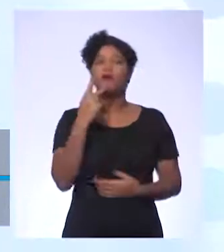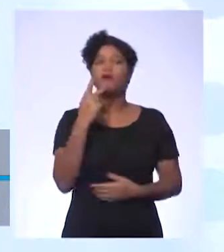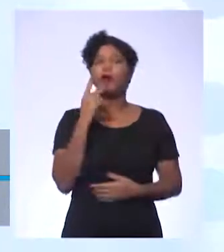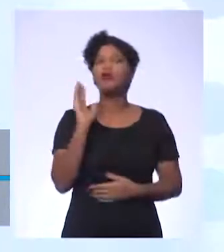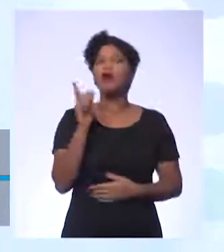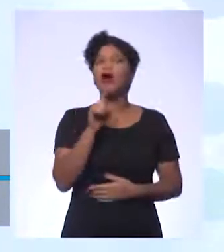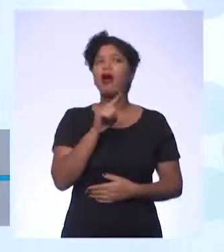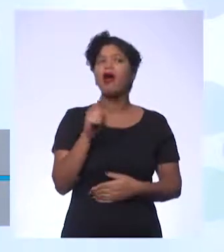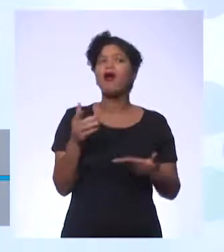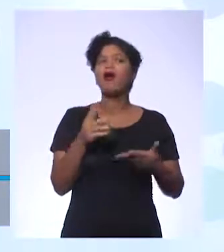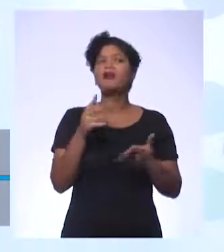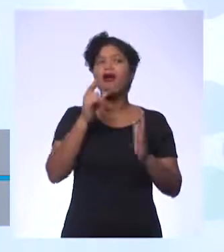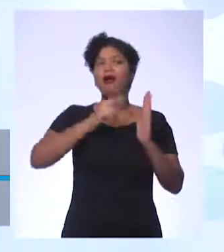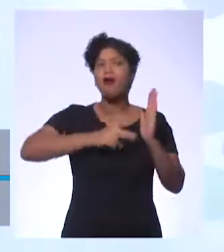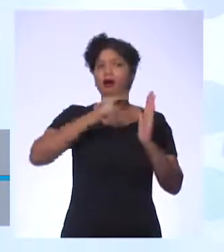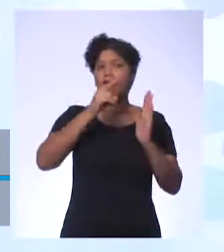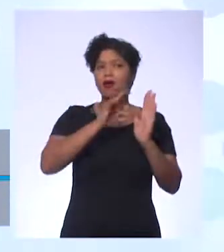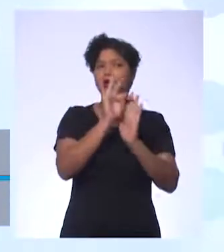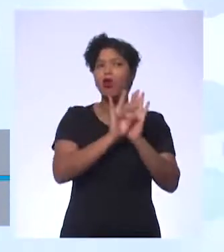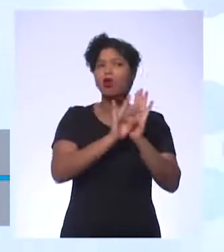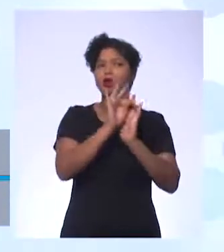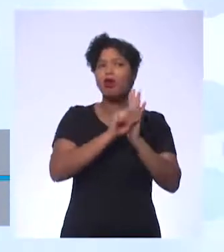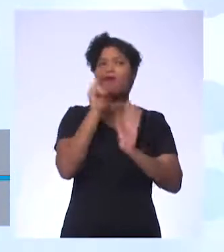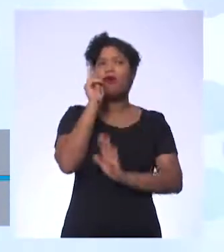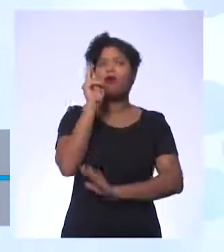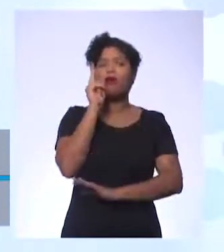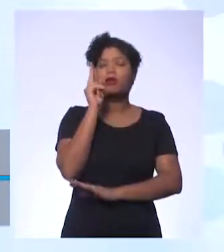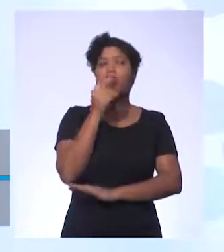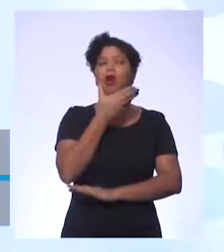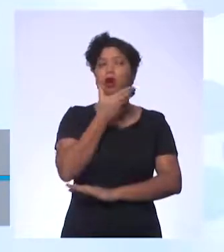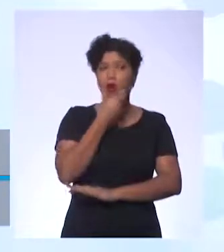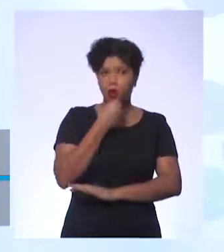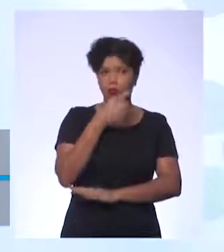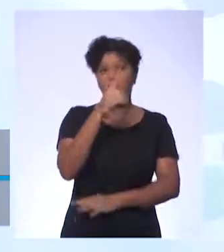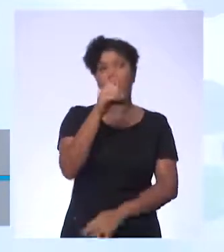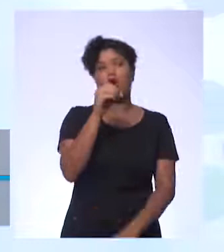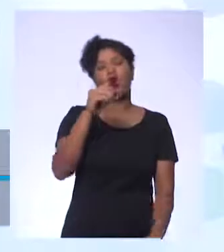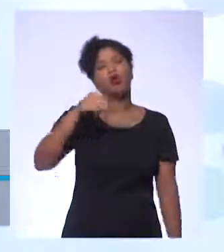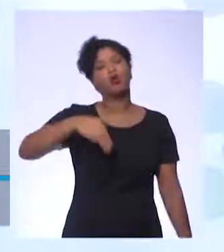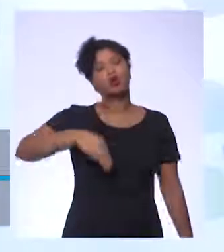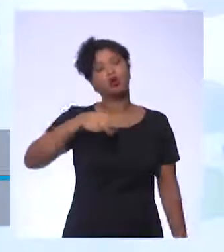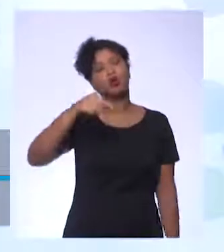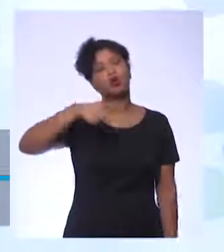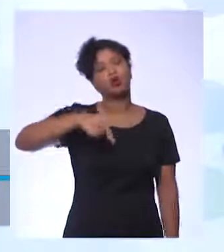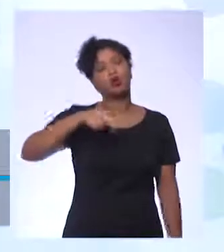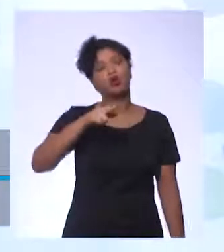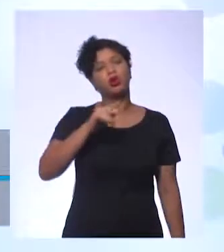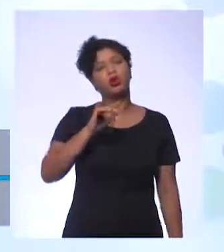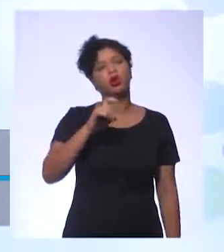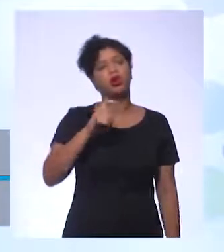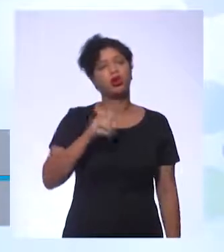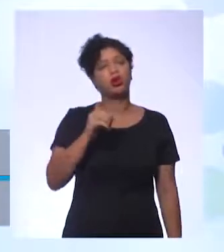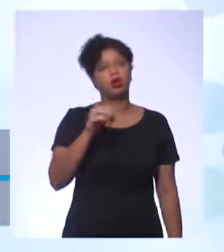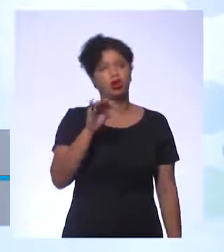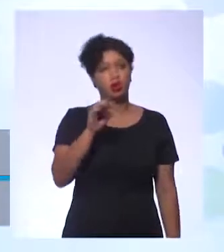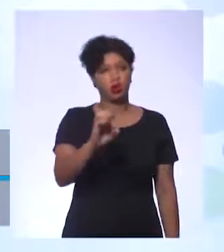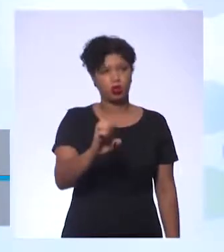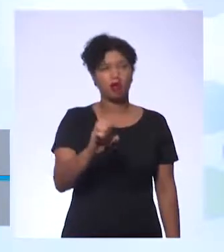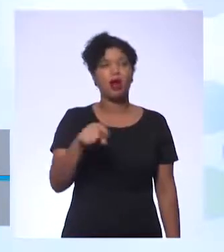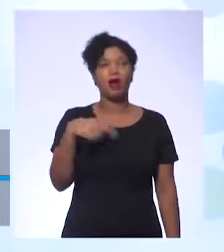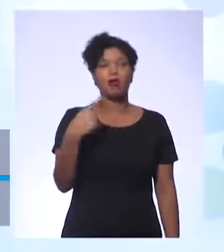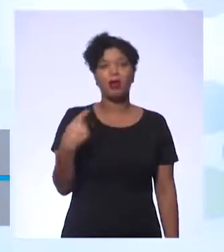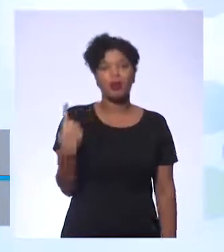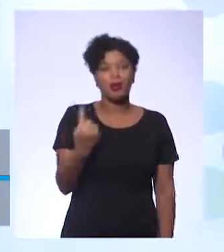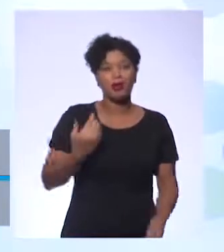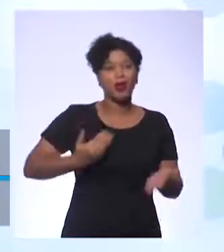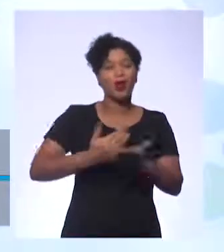vamos ler um trechinho, um fragmento da história de Dom Quixote, e depois dessa parte, desse fragmento, que será a nossa produção, que